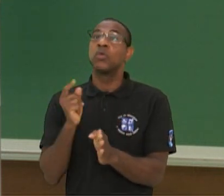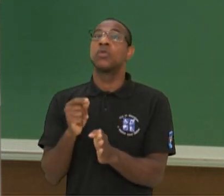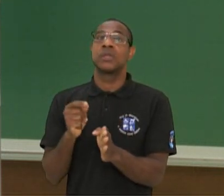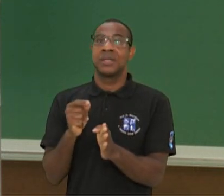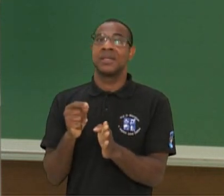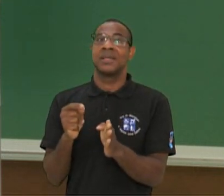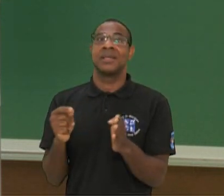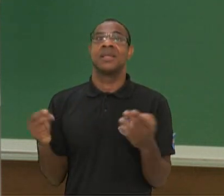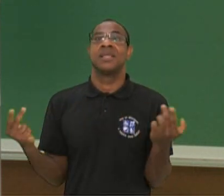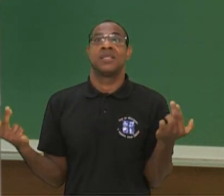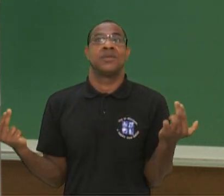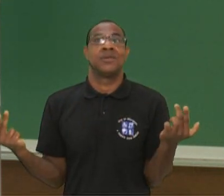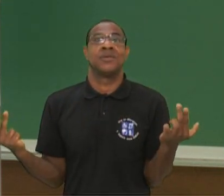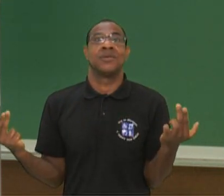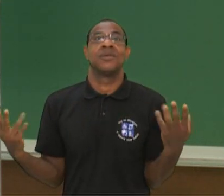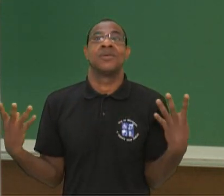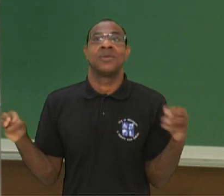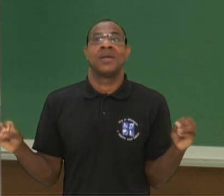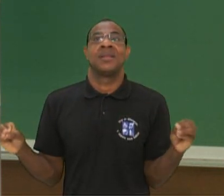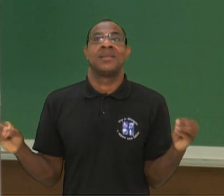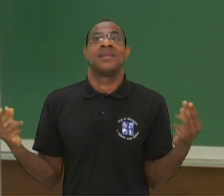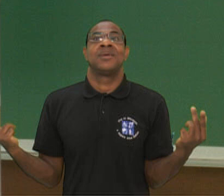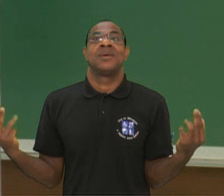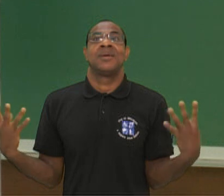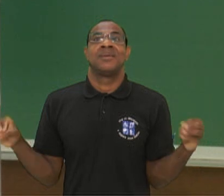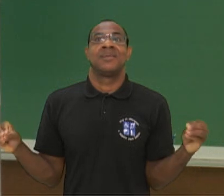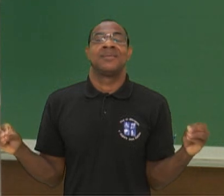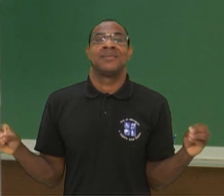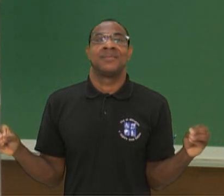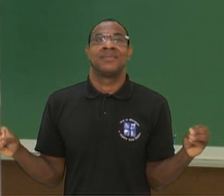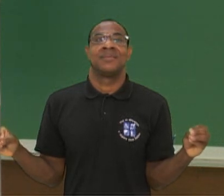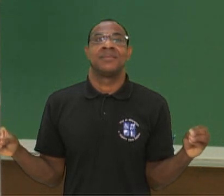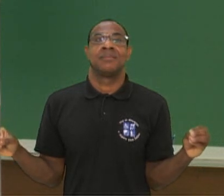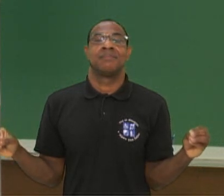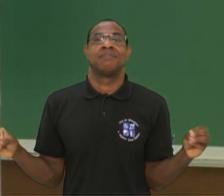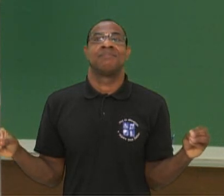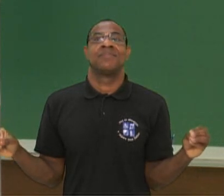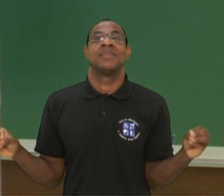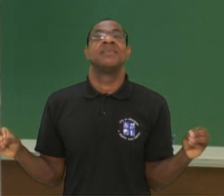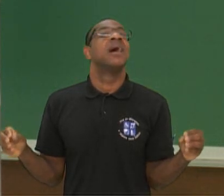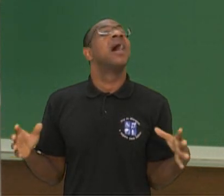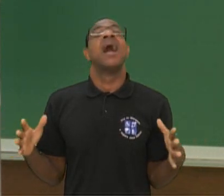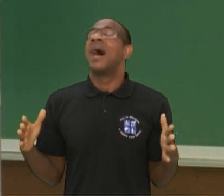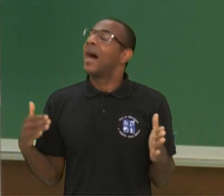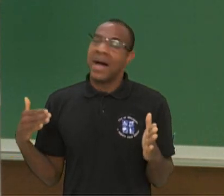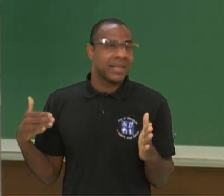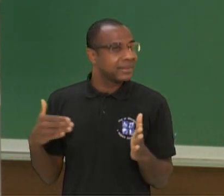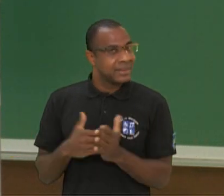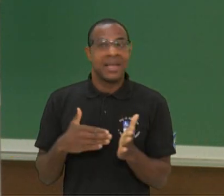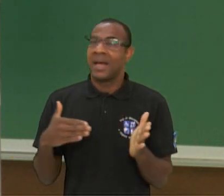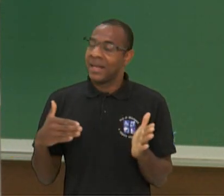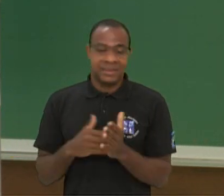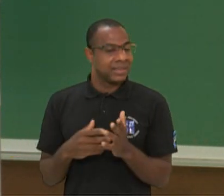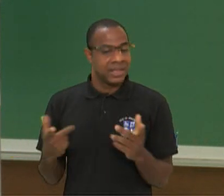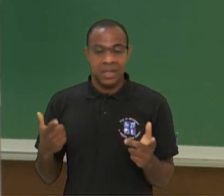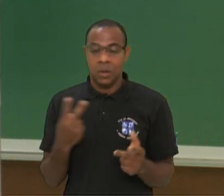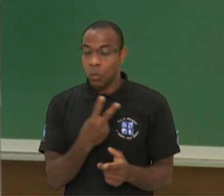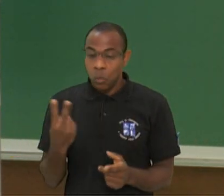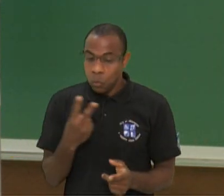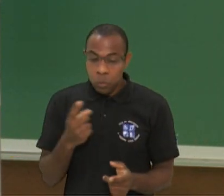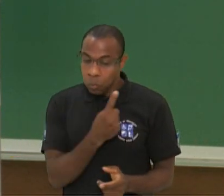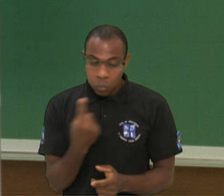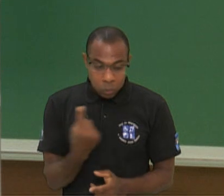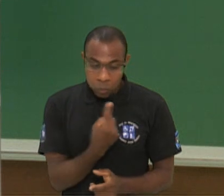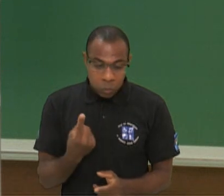gente volta a 40 iguais. E a gente vai ficar nessa até que, em algum momento, um dos